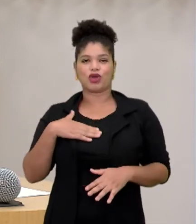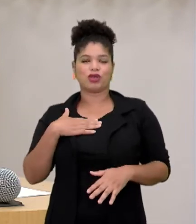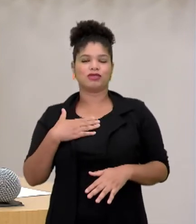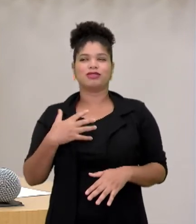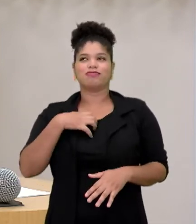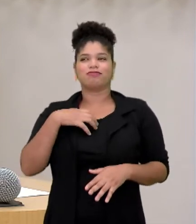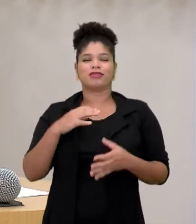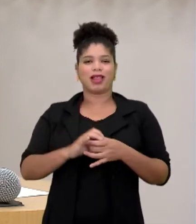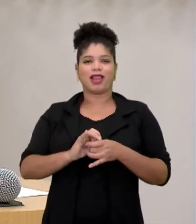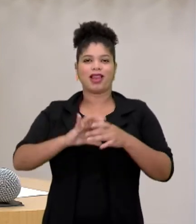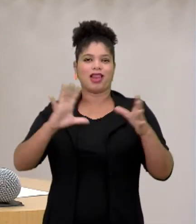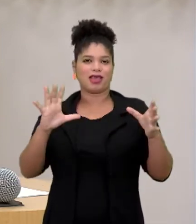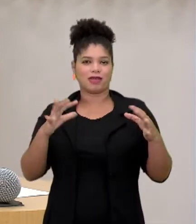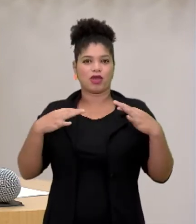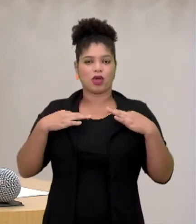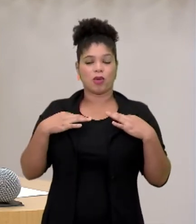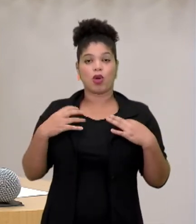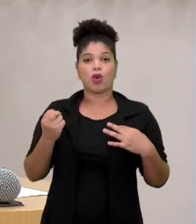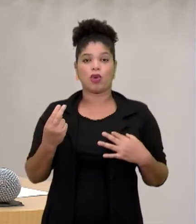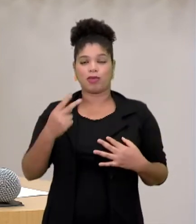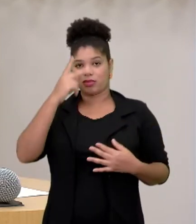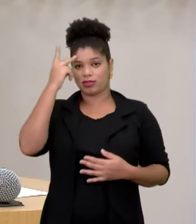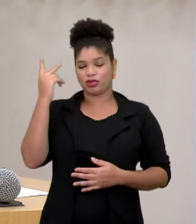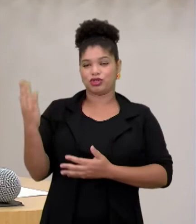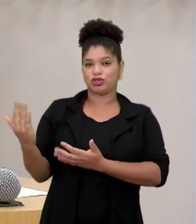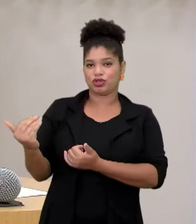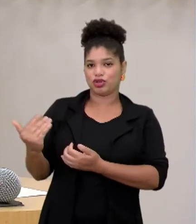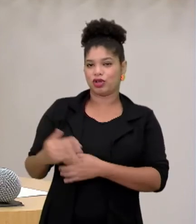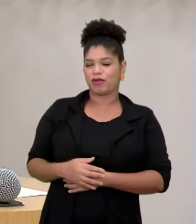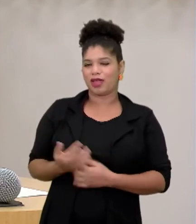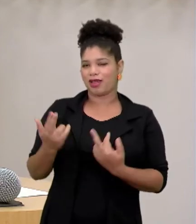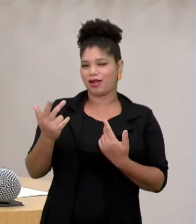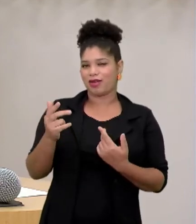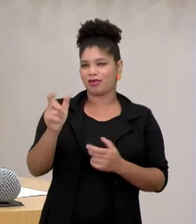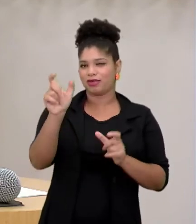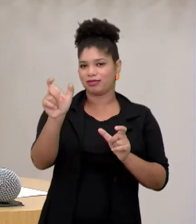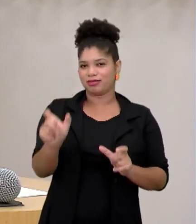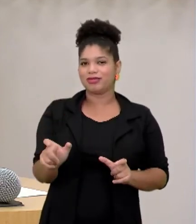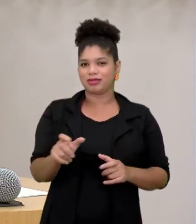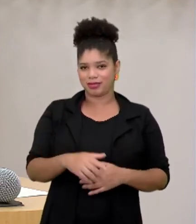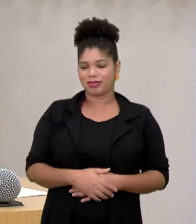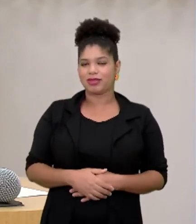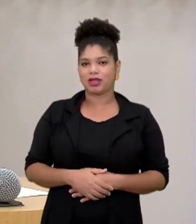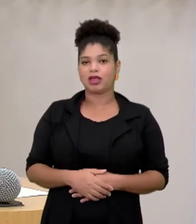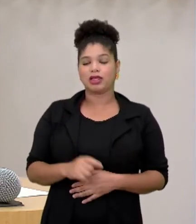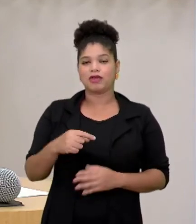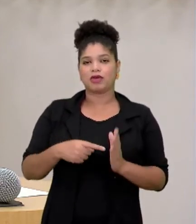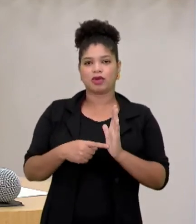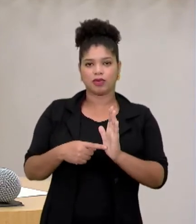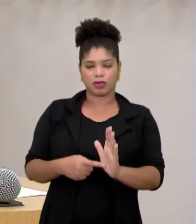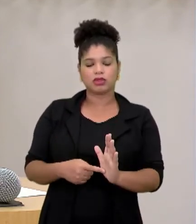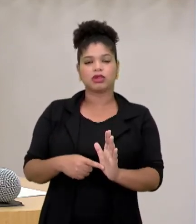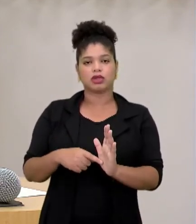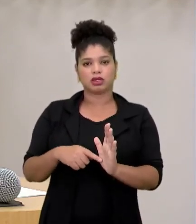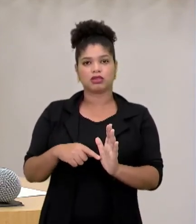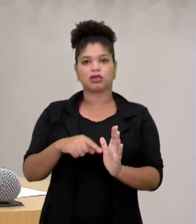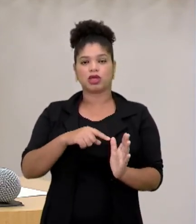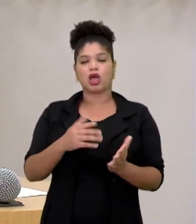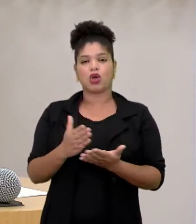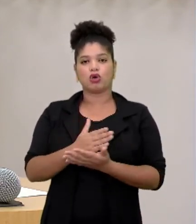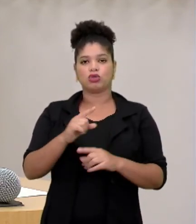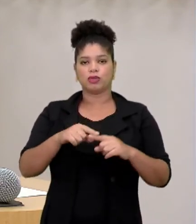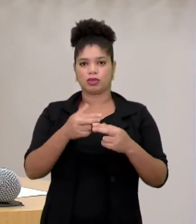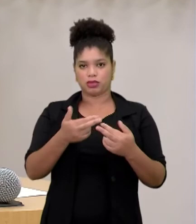livres, para pessoas jovens, para pessoas como você, né? Então, já tô começando a trazer esse repertório pra gente começar a